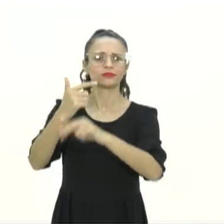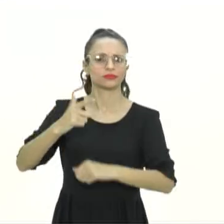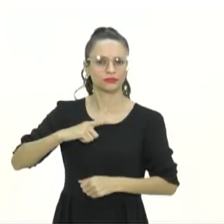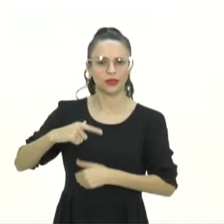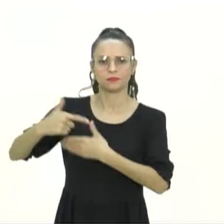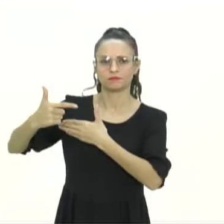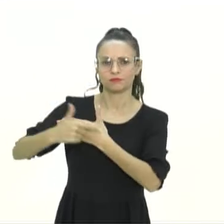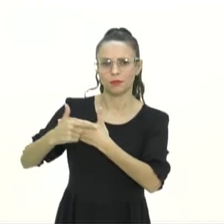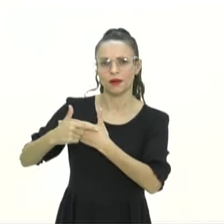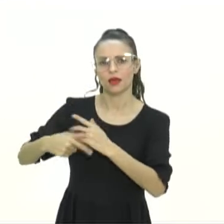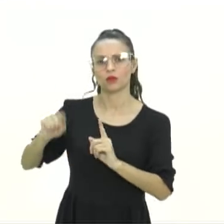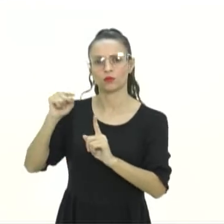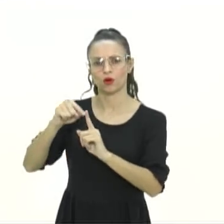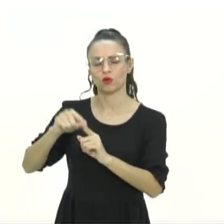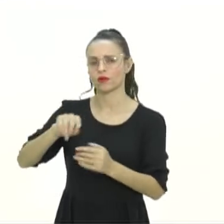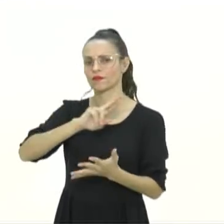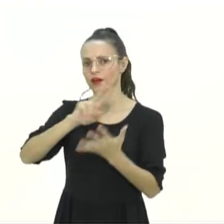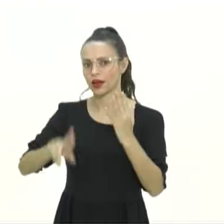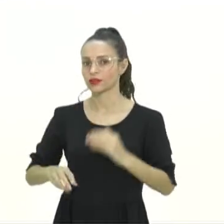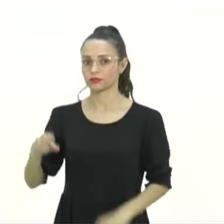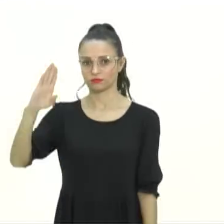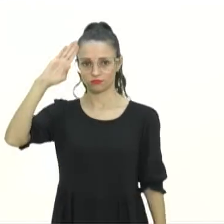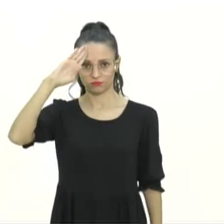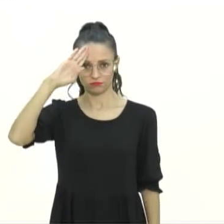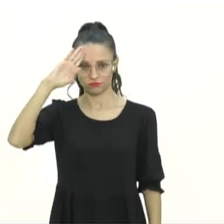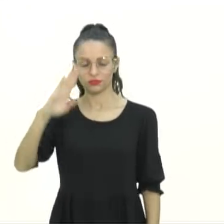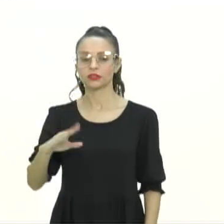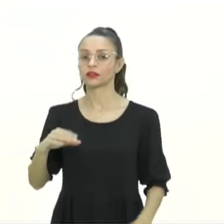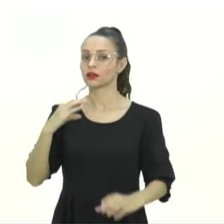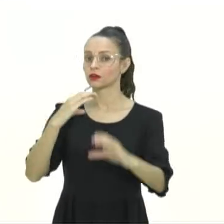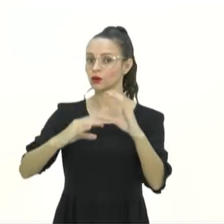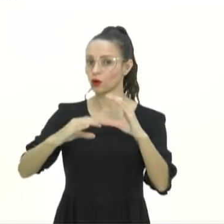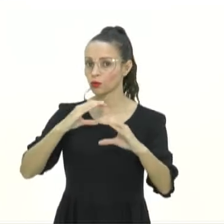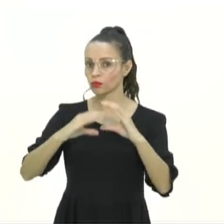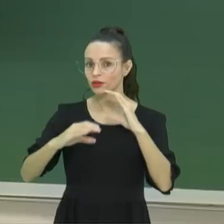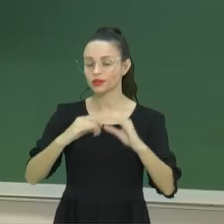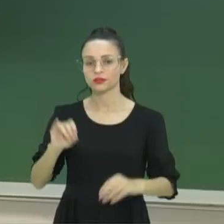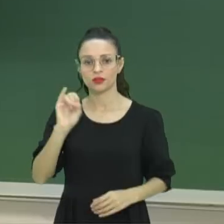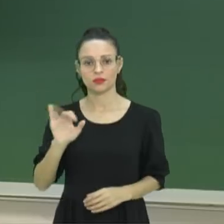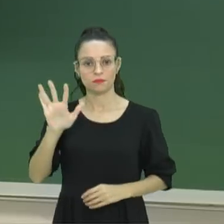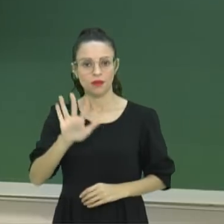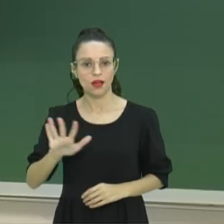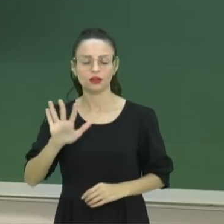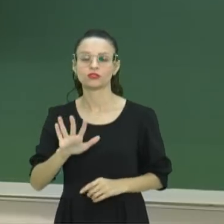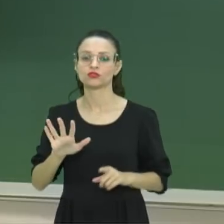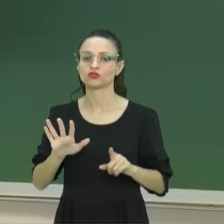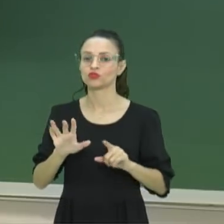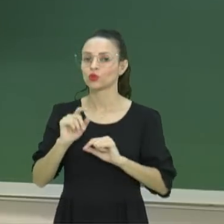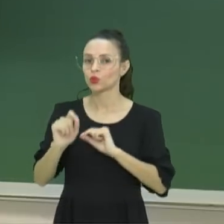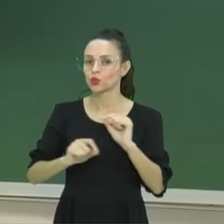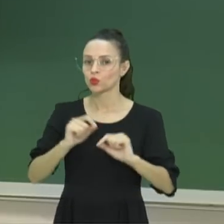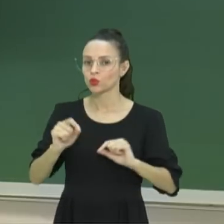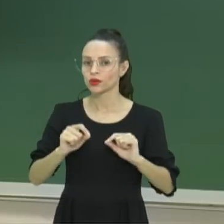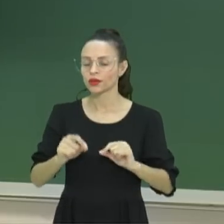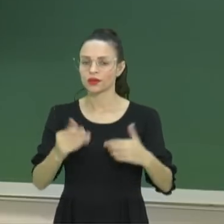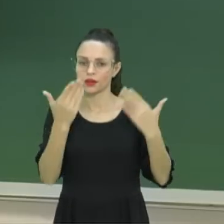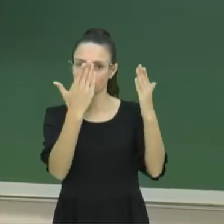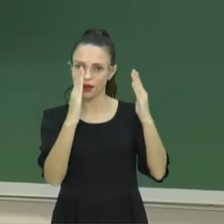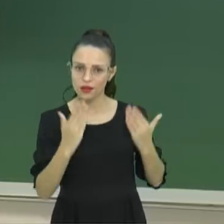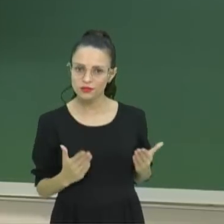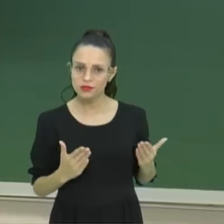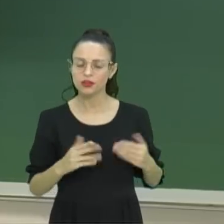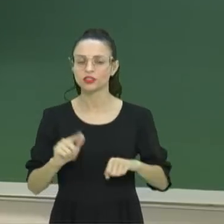funções: militares, comunicação, imagens que servem para